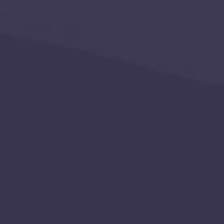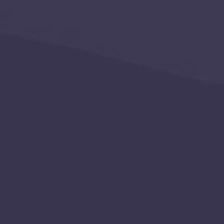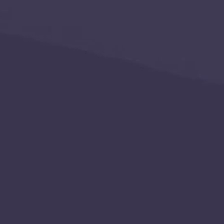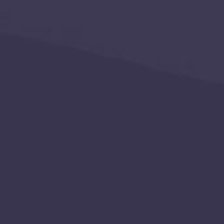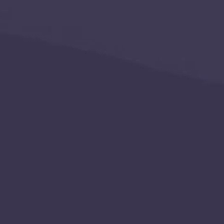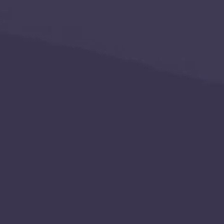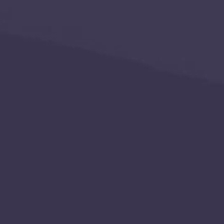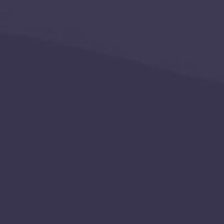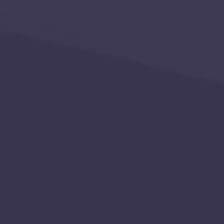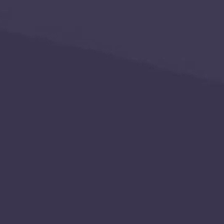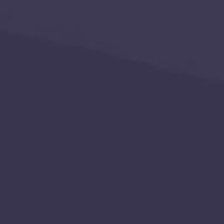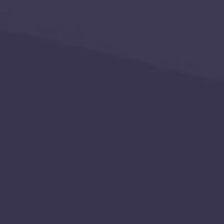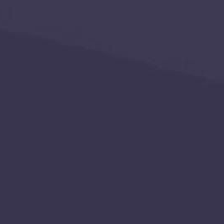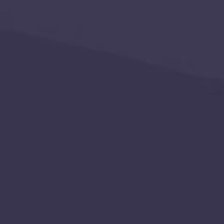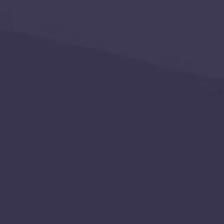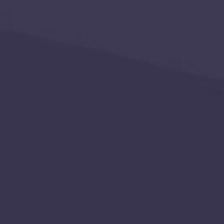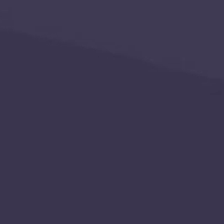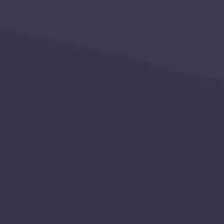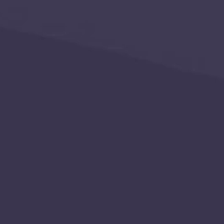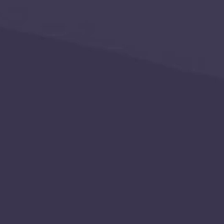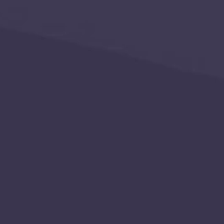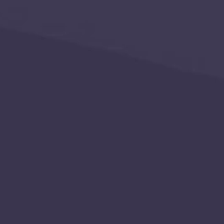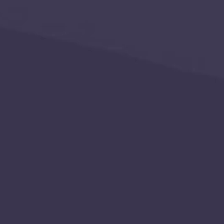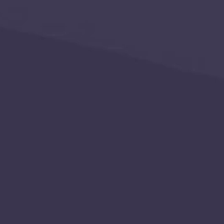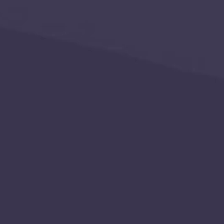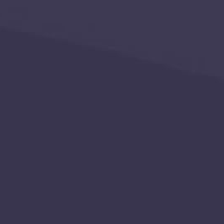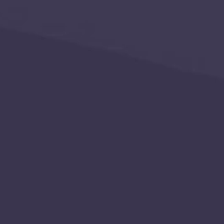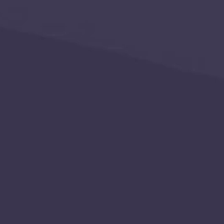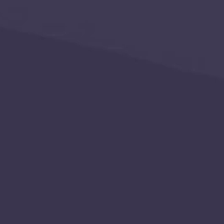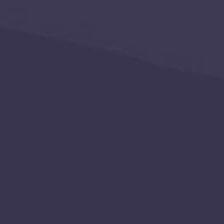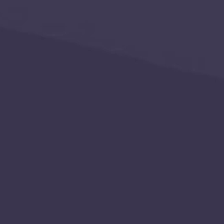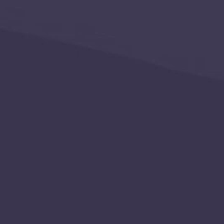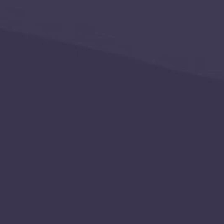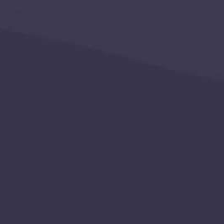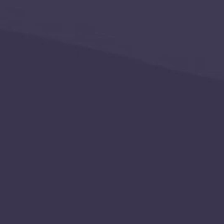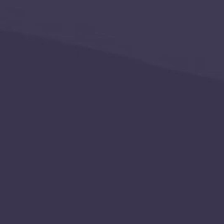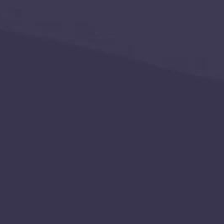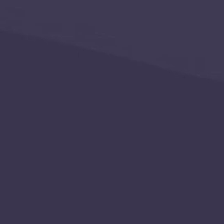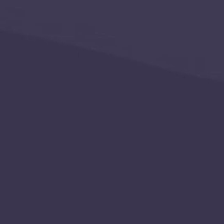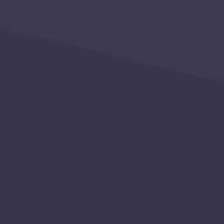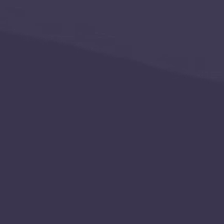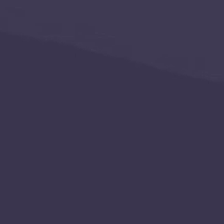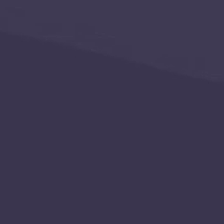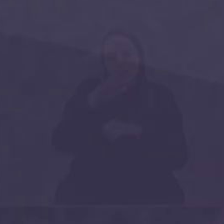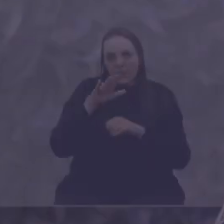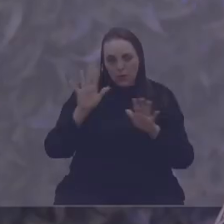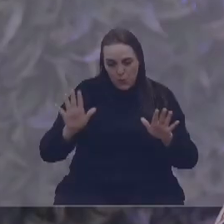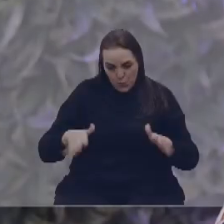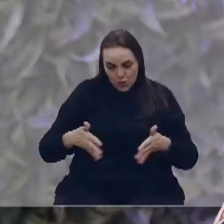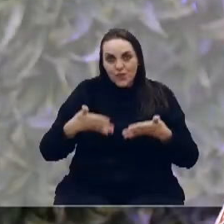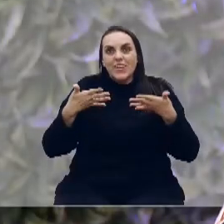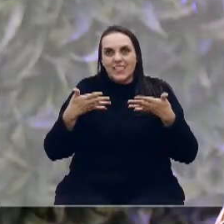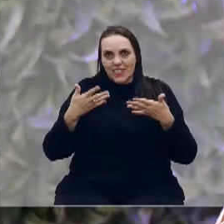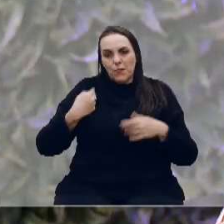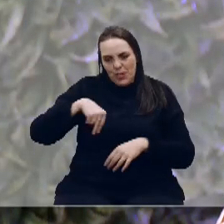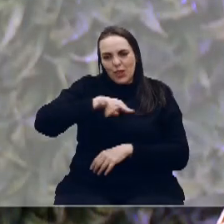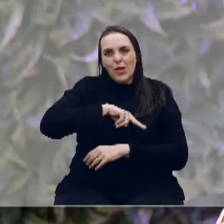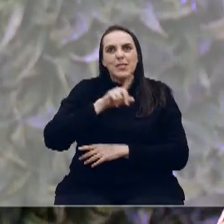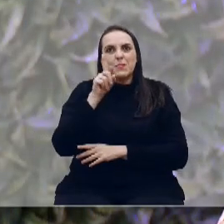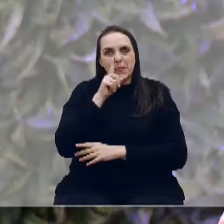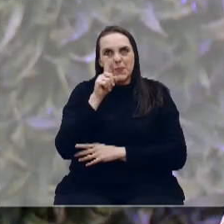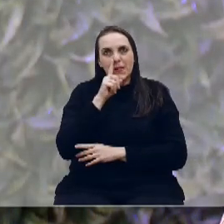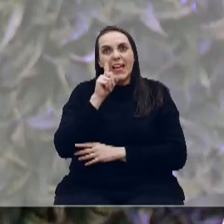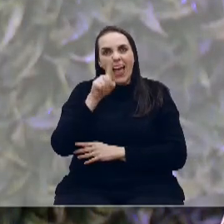do serviço. Mas, sim, eu acho que uma das coisas que mais motiva para nós, como mãe, é